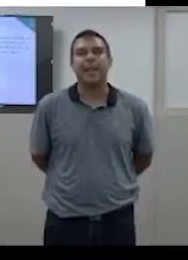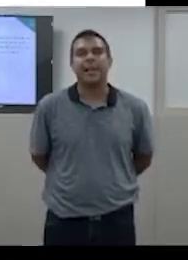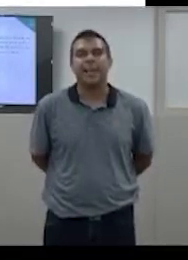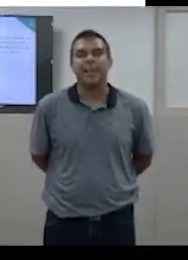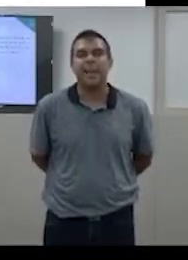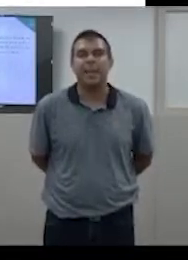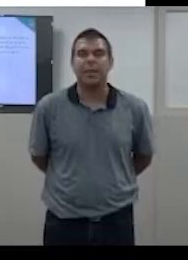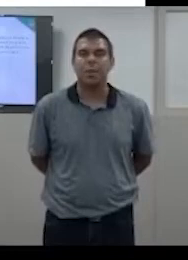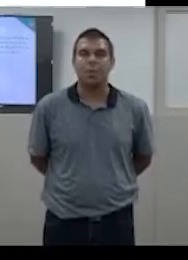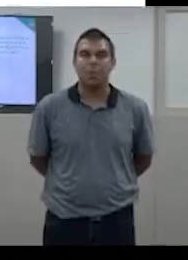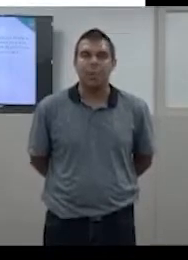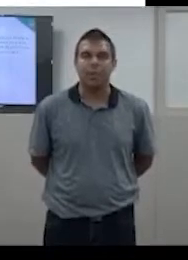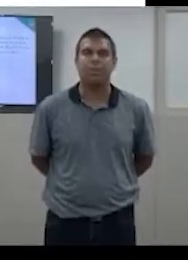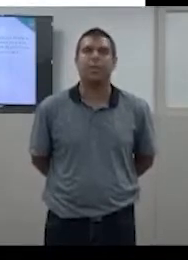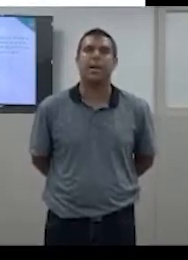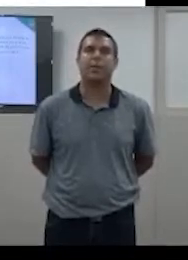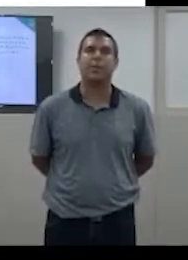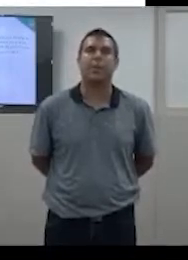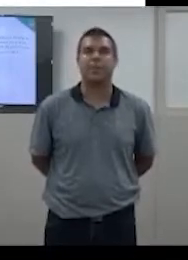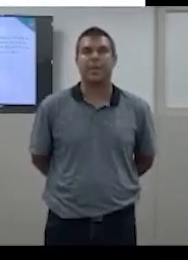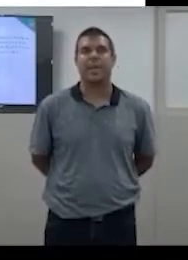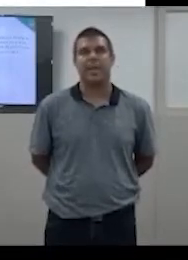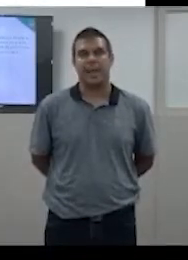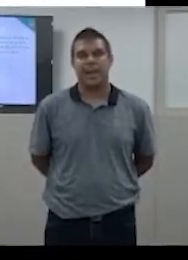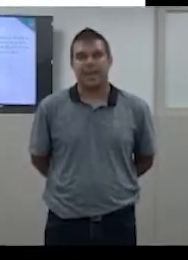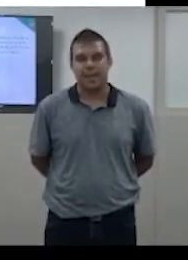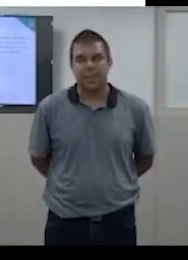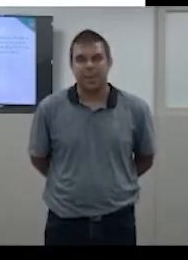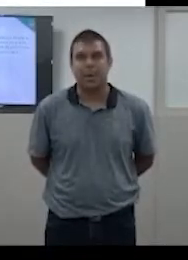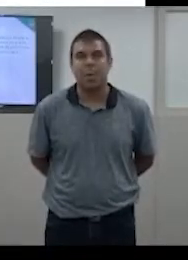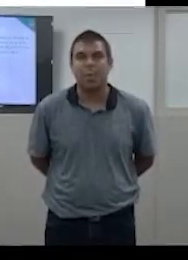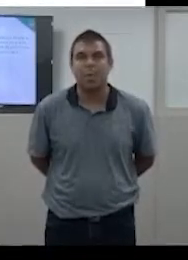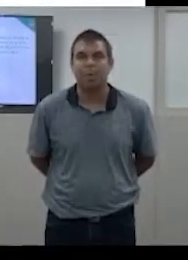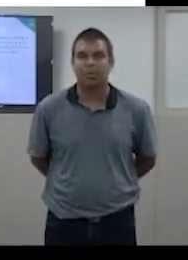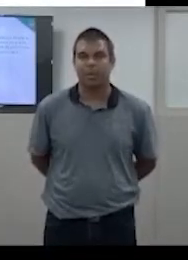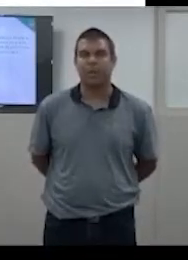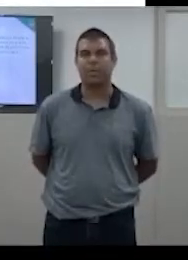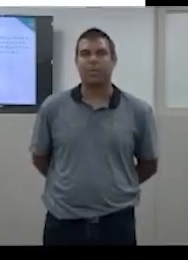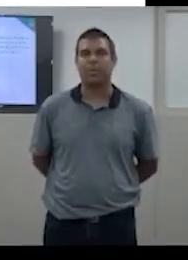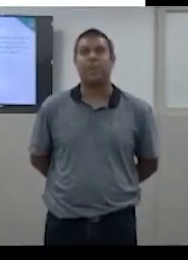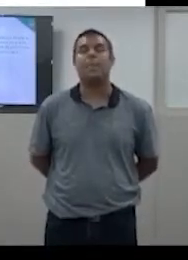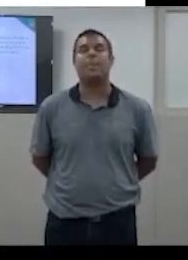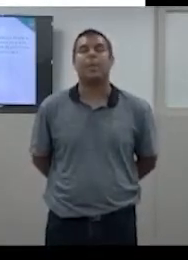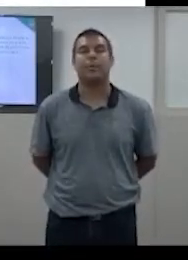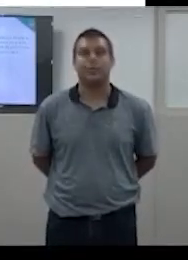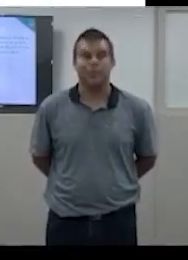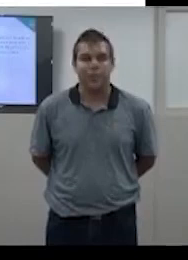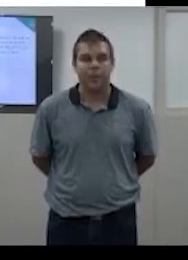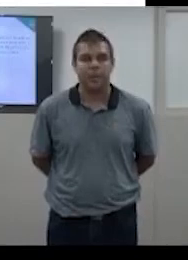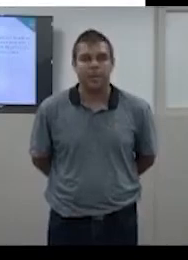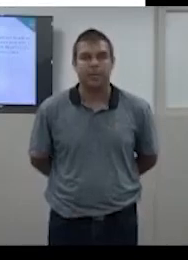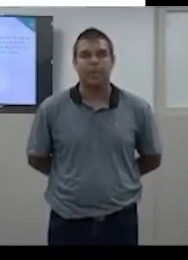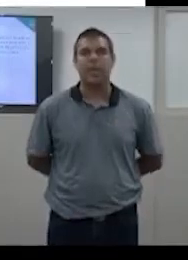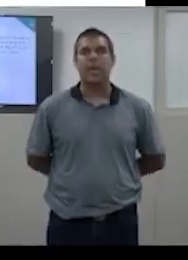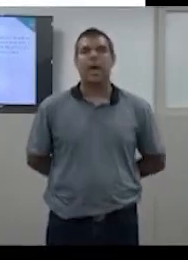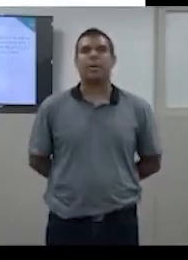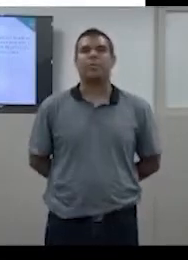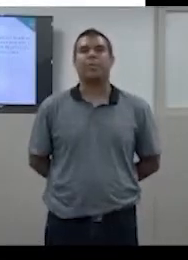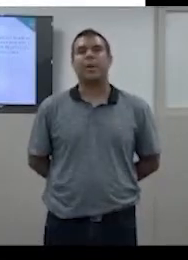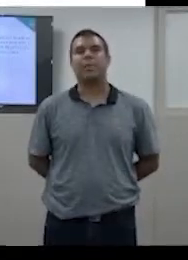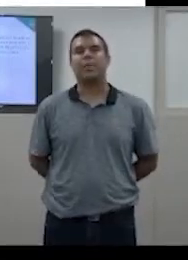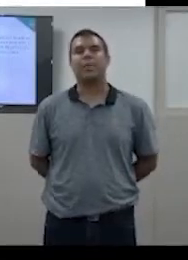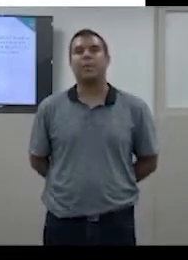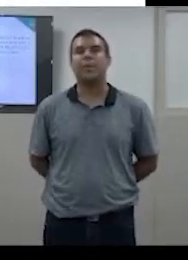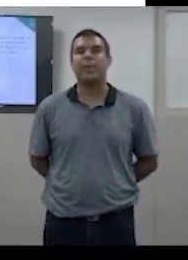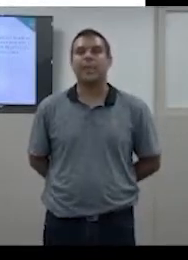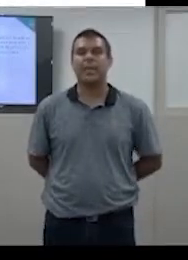que exatamente 1 litro de água doce é exatamente igual a 1 quilo de água doce, mas só funciona para água doce. A